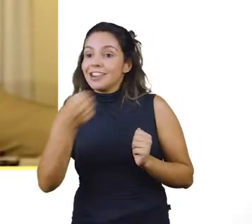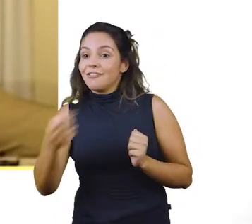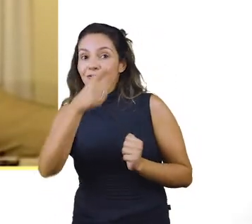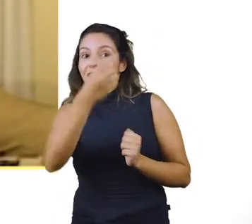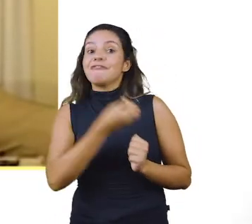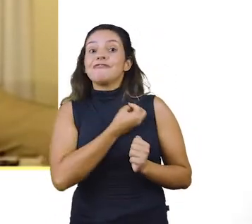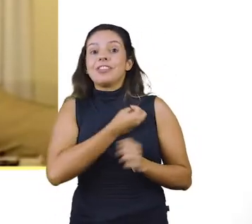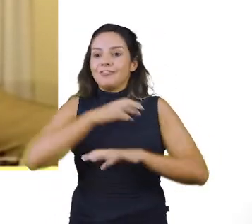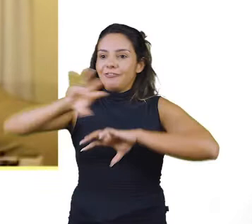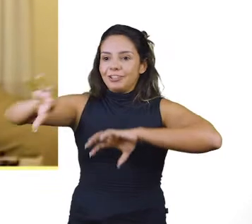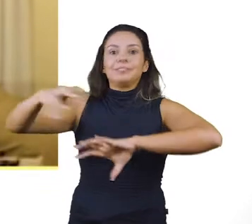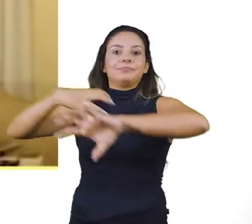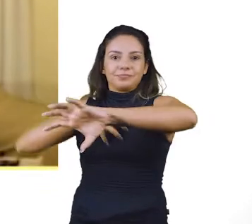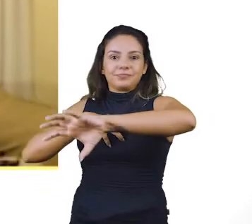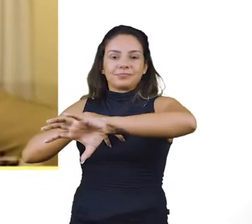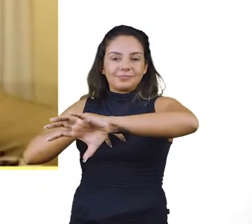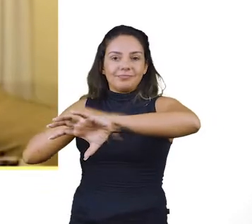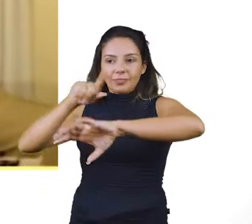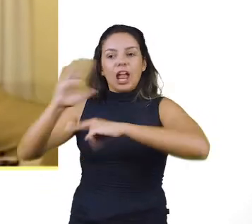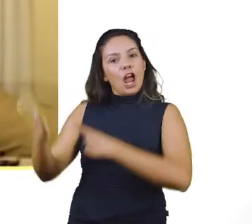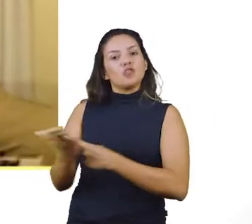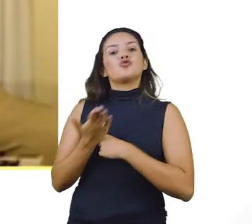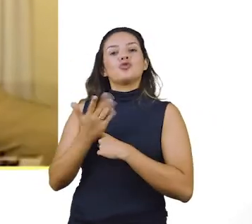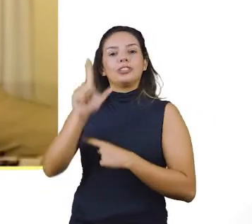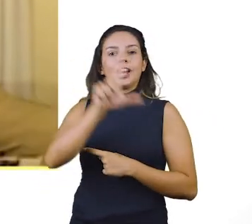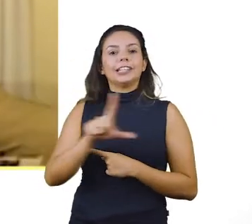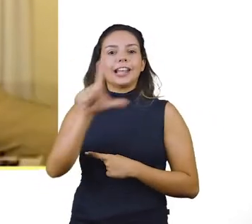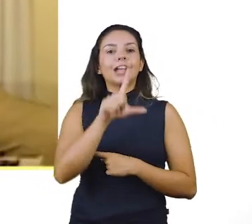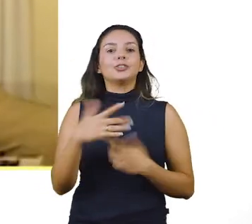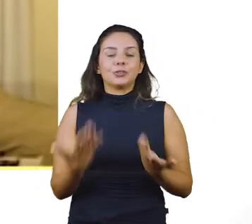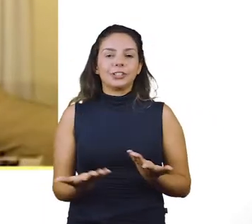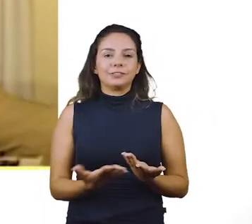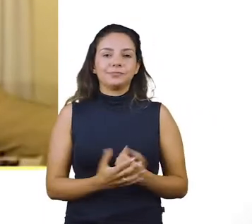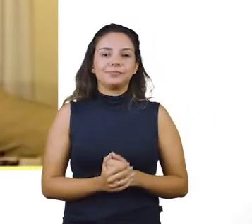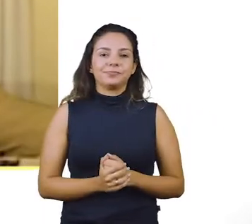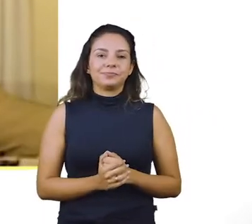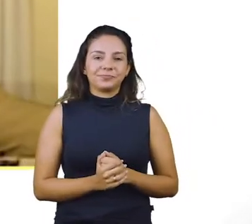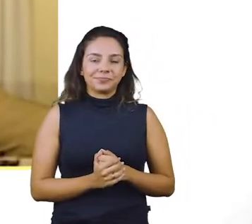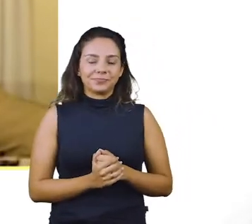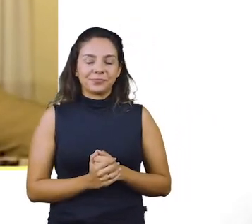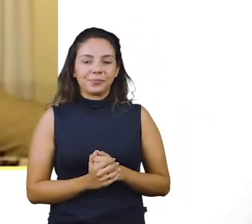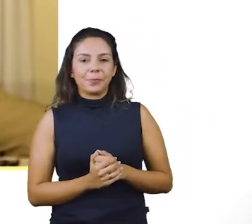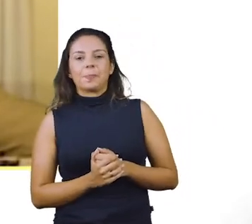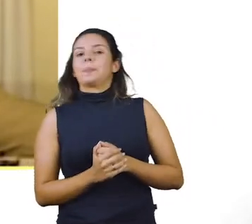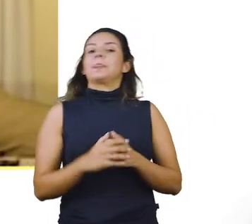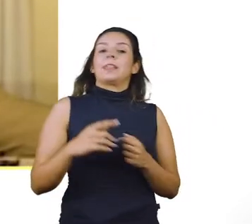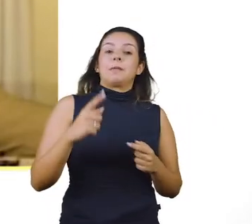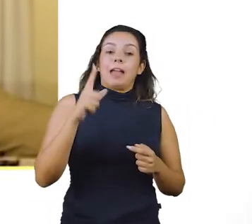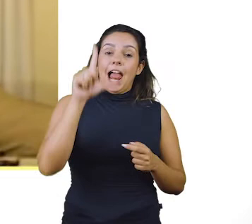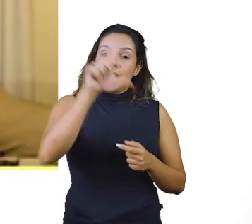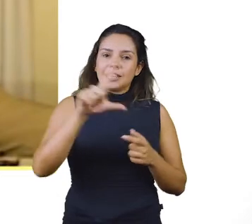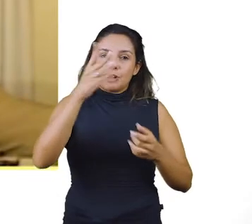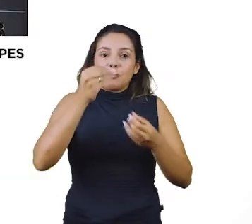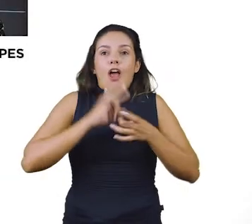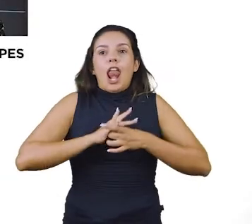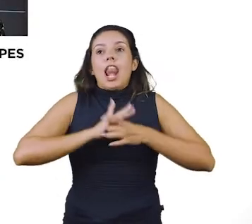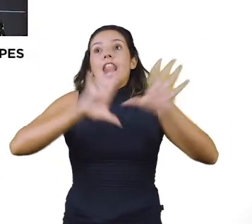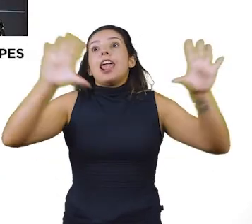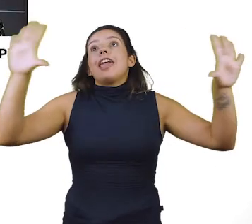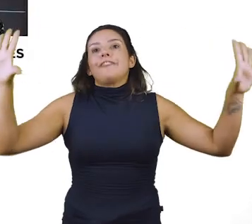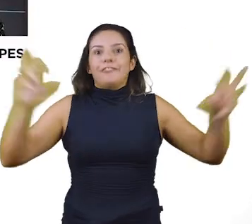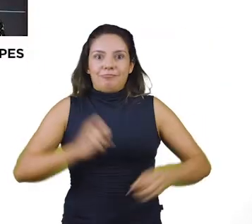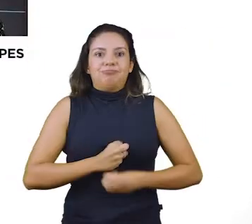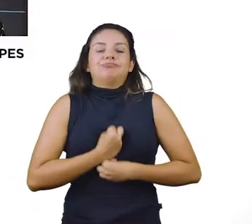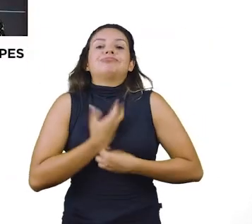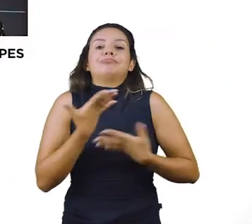e ajuda muito na literatura, apesar de ser liberto demais para o jornalismo, né? Muito